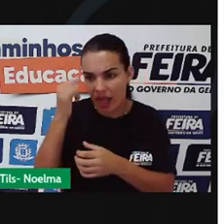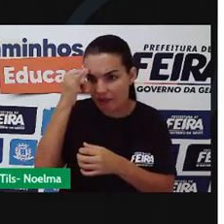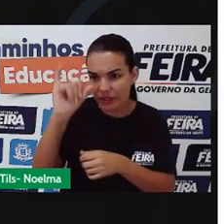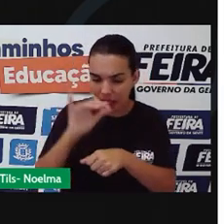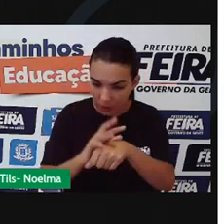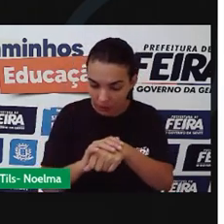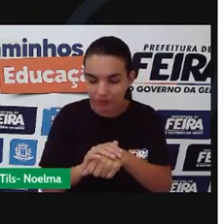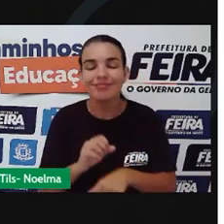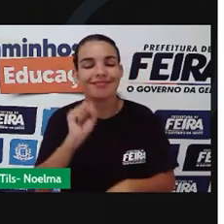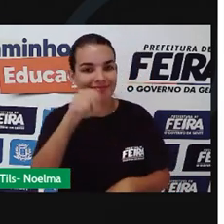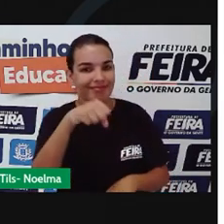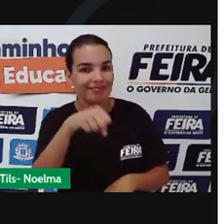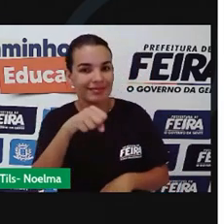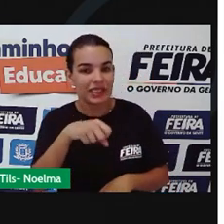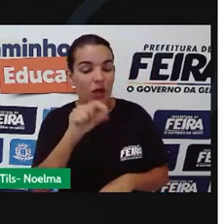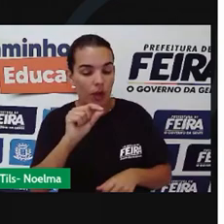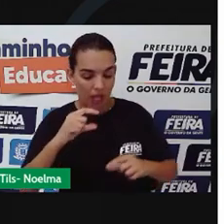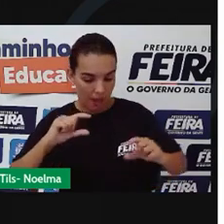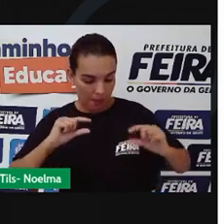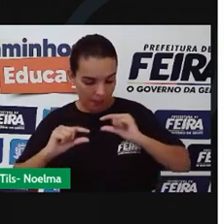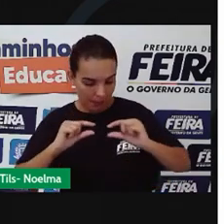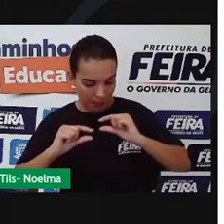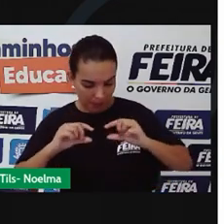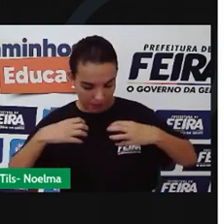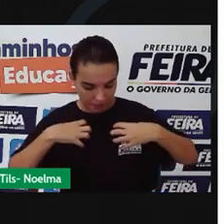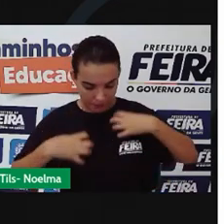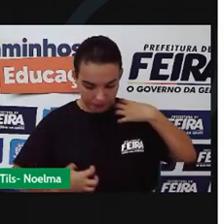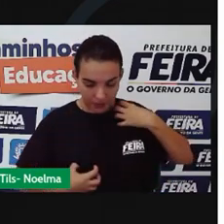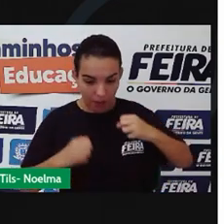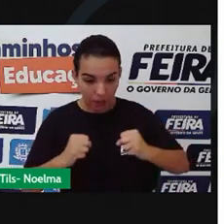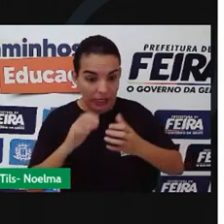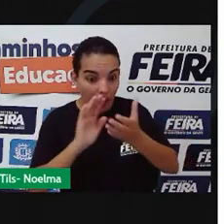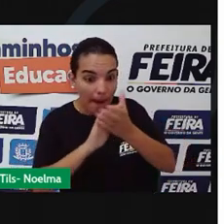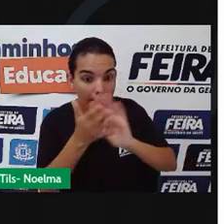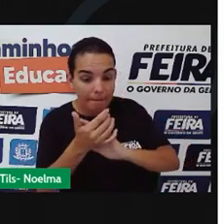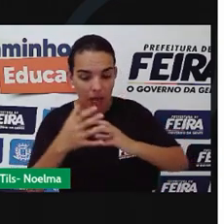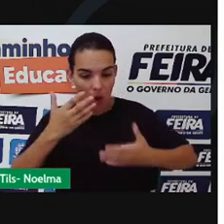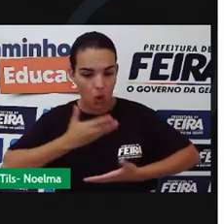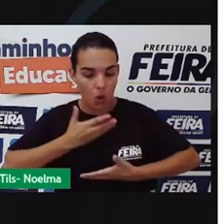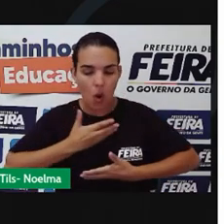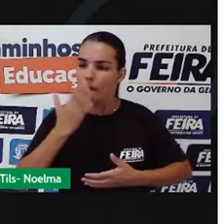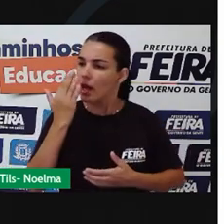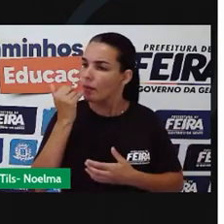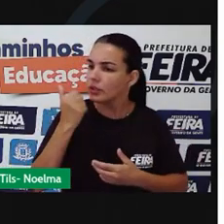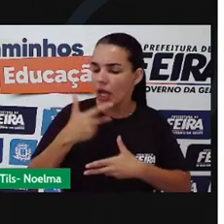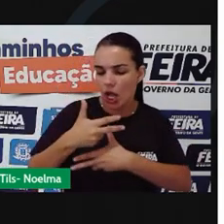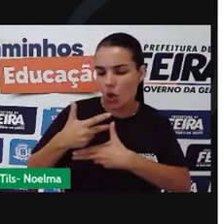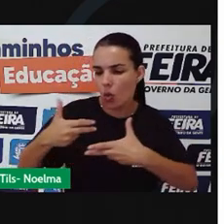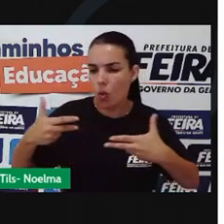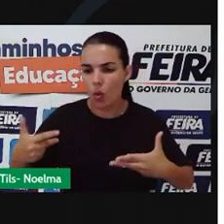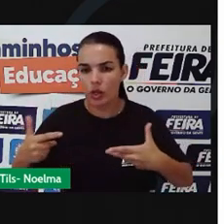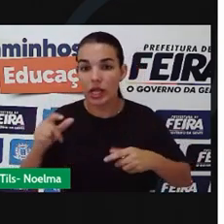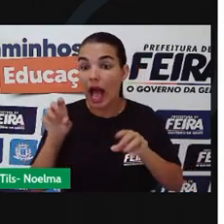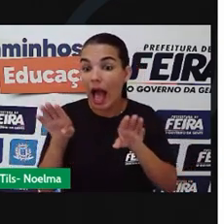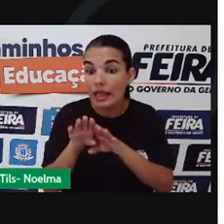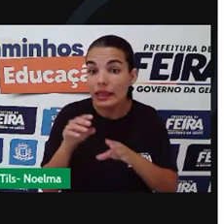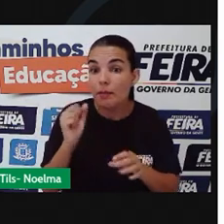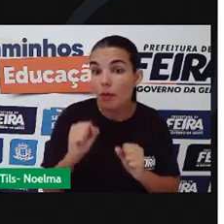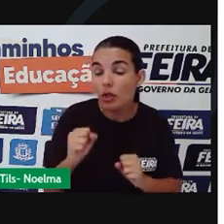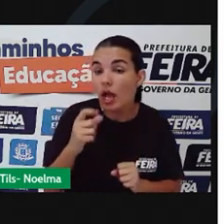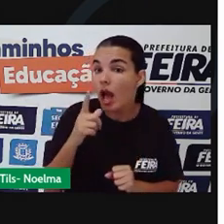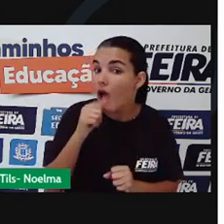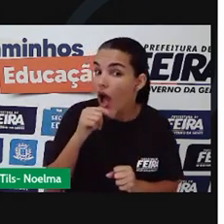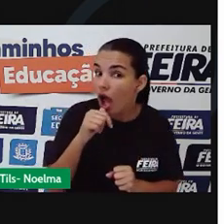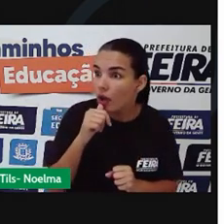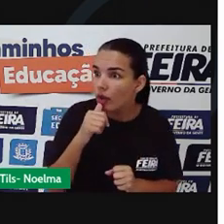estes microrganismos podem estar nas mãos no nosso corpo alimentos objetos e até mesmo na água que utilizamos